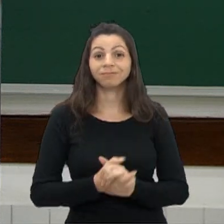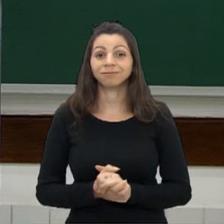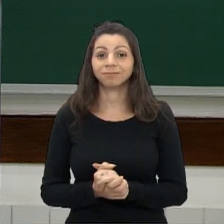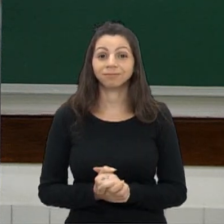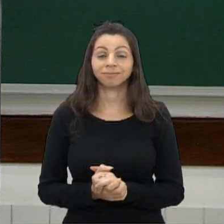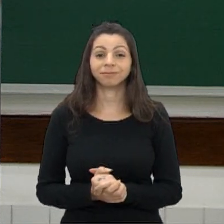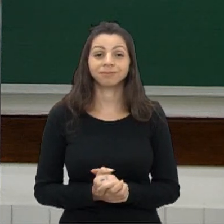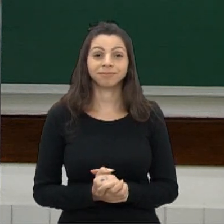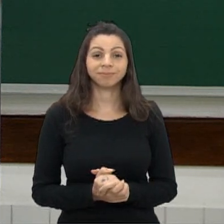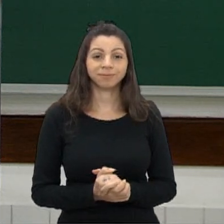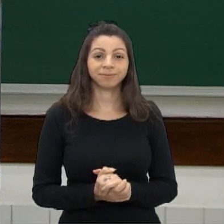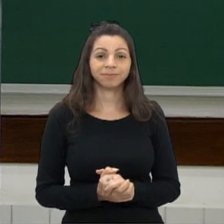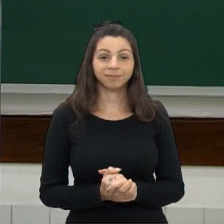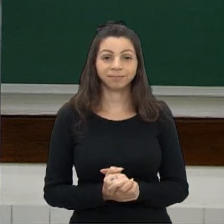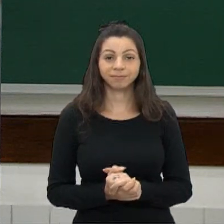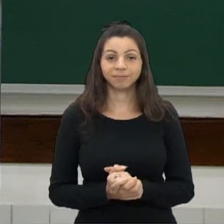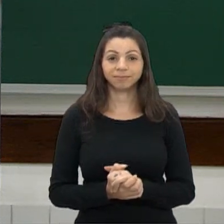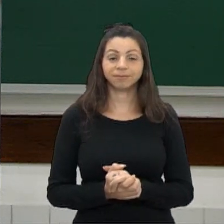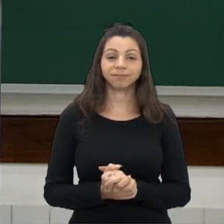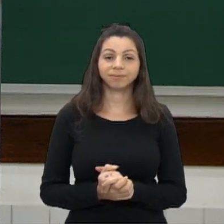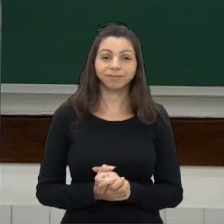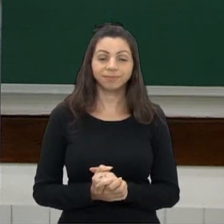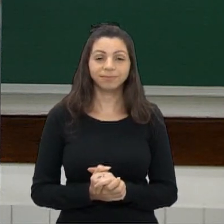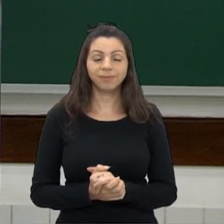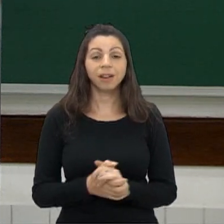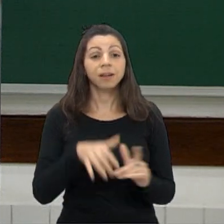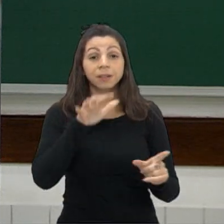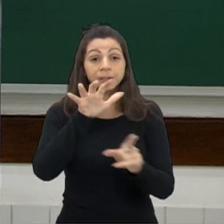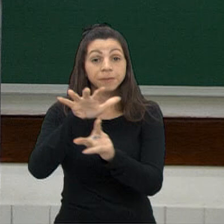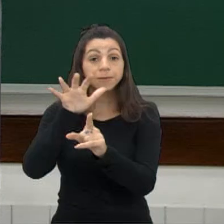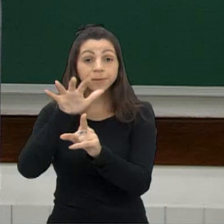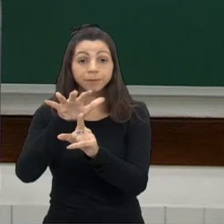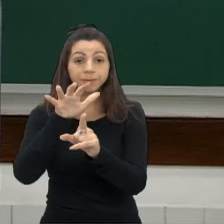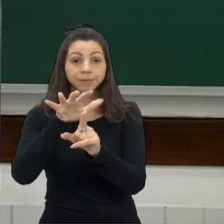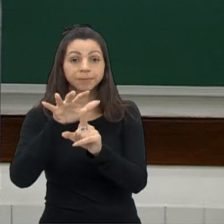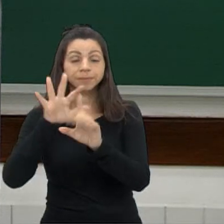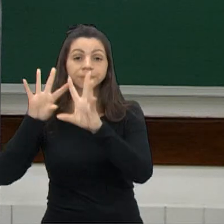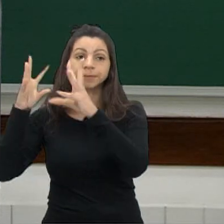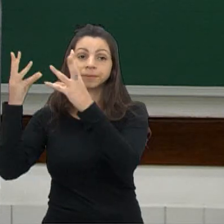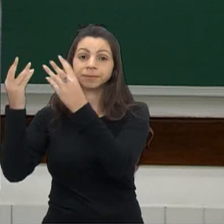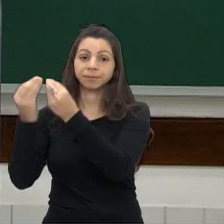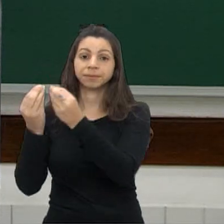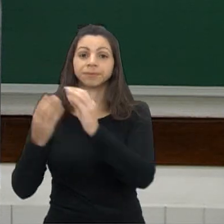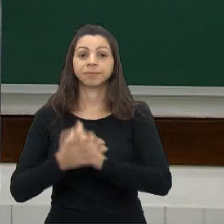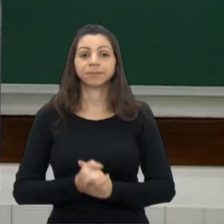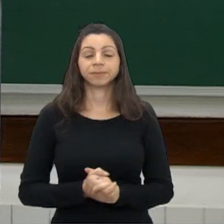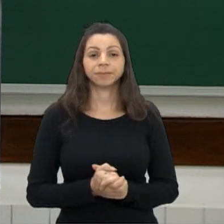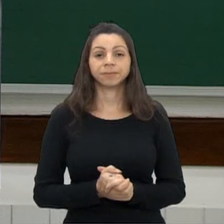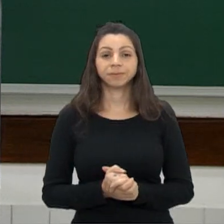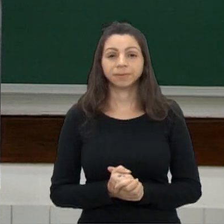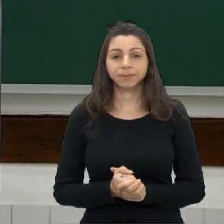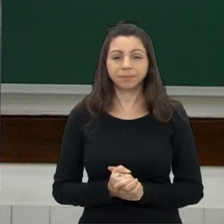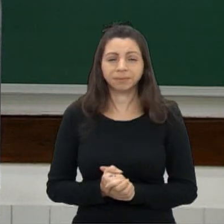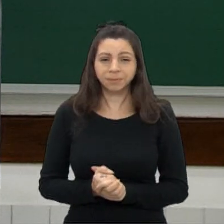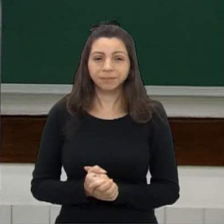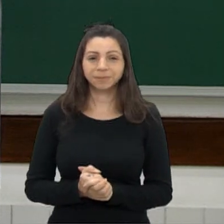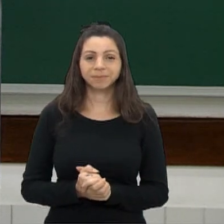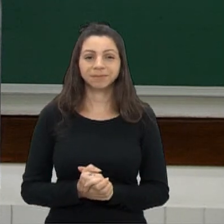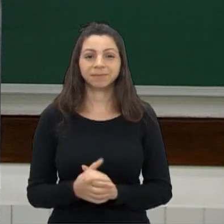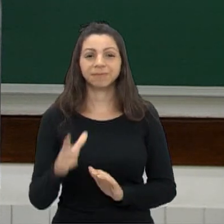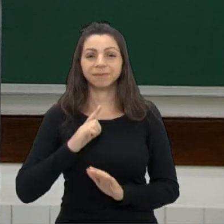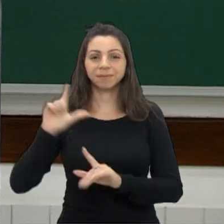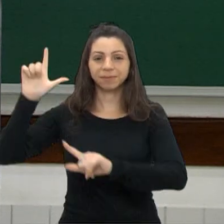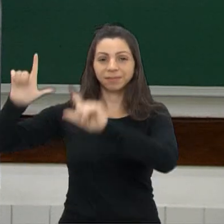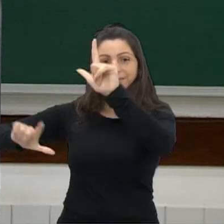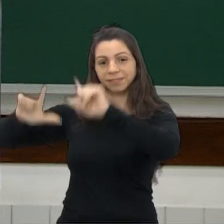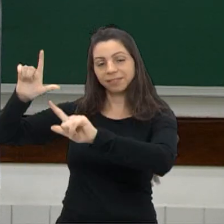vão realizar as ações. Viu quanta influência a TV tem na família? Quanta influência a TV